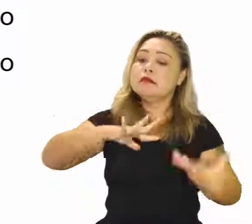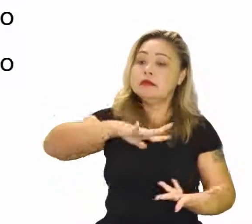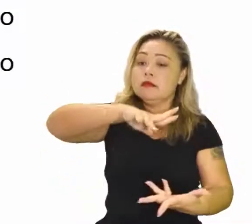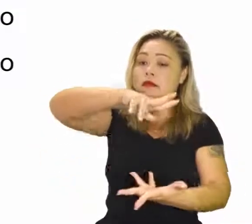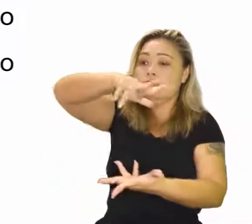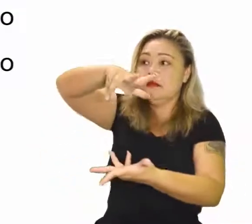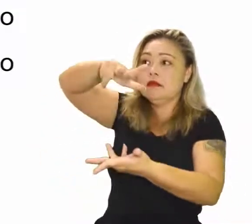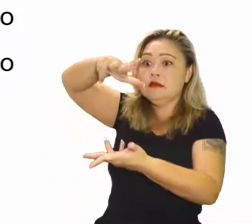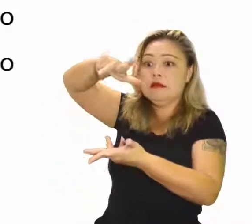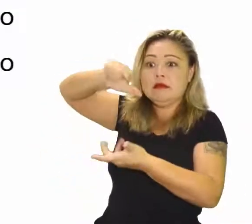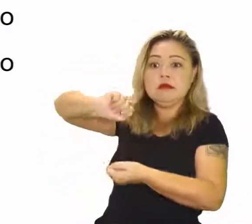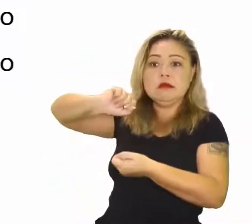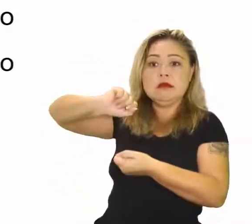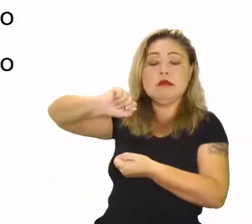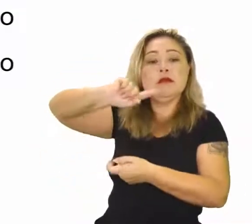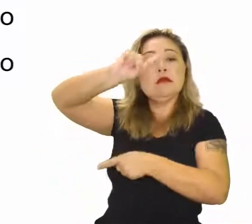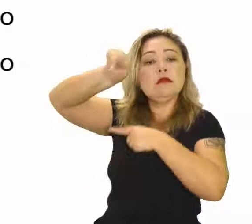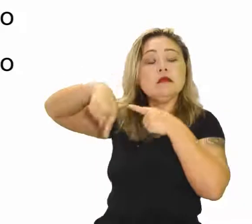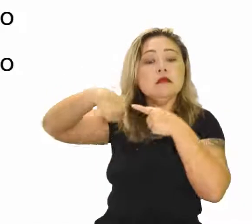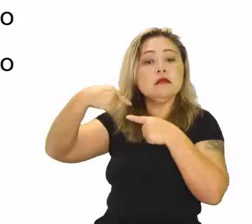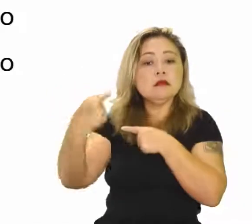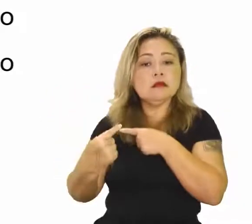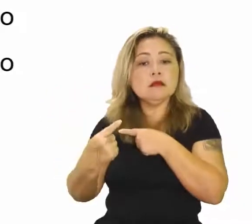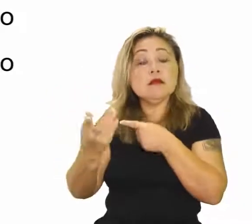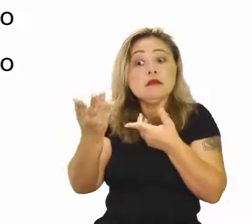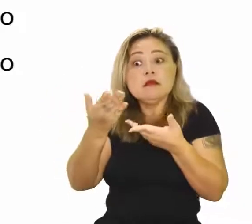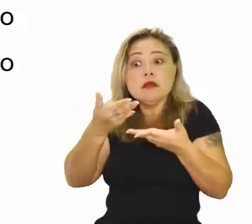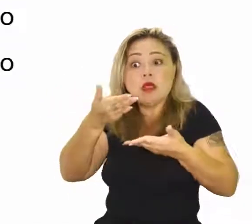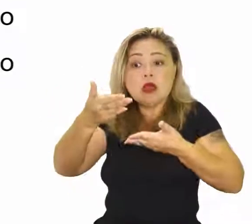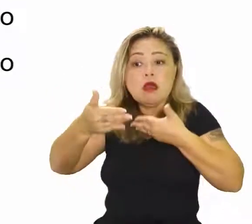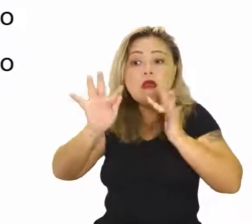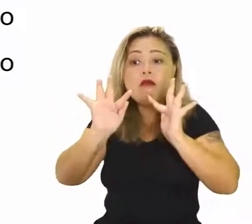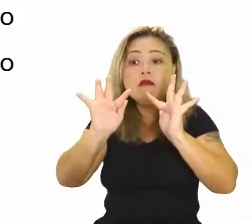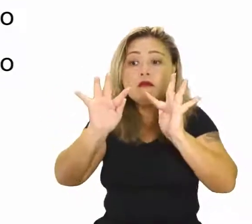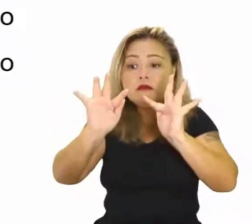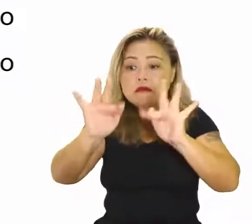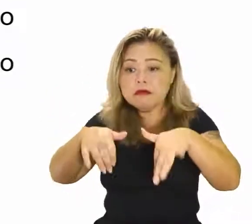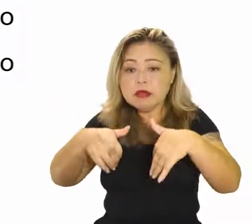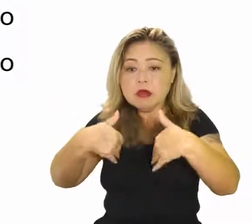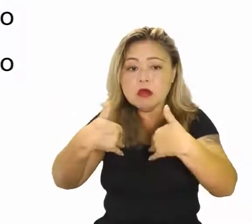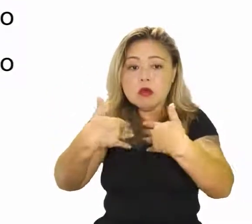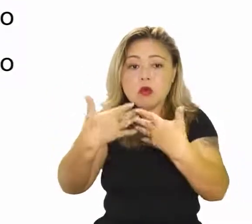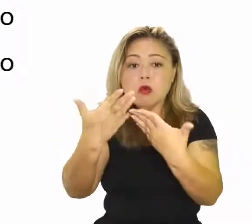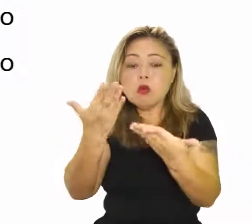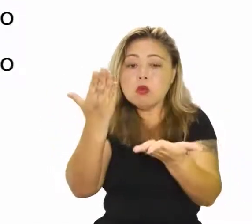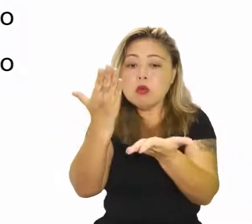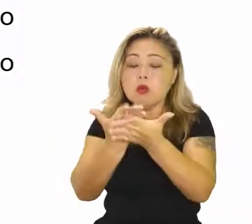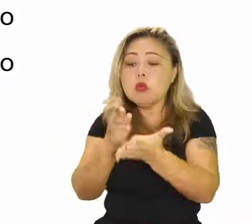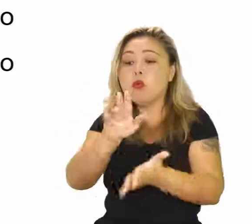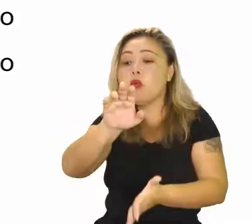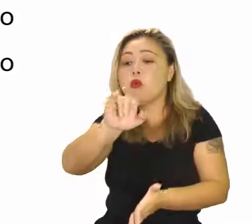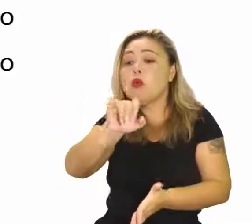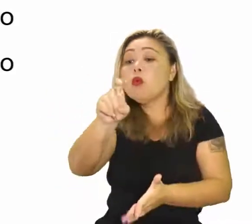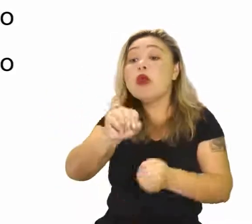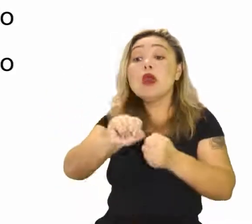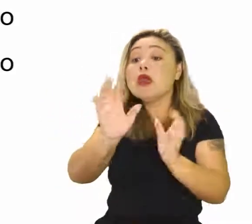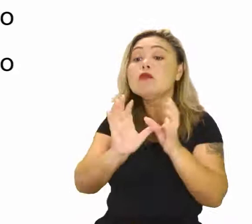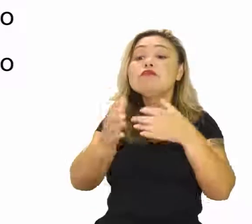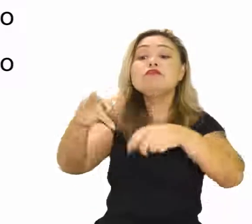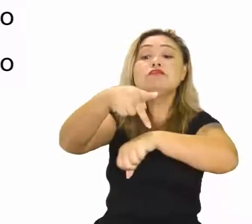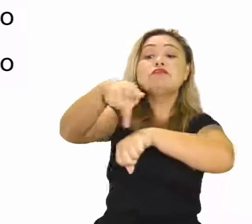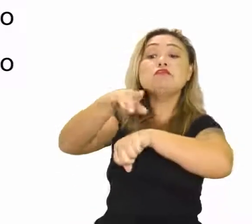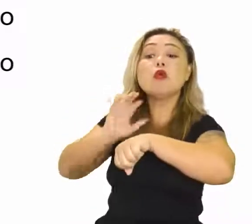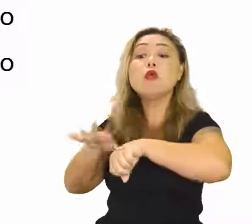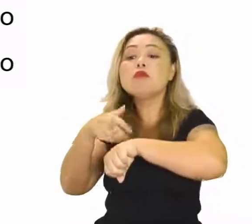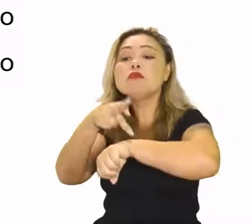Mundial. A Segunda Guerra Mundial, ela chega ao fim com a derrota completa do eixo. Quem era o eixo? Quem era o